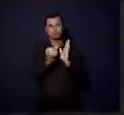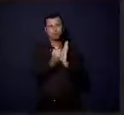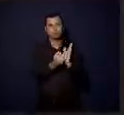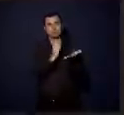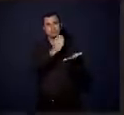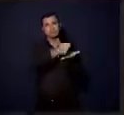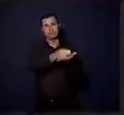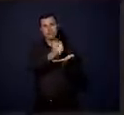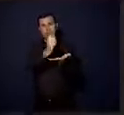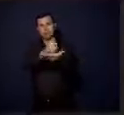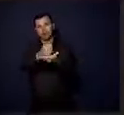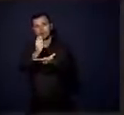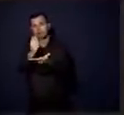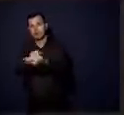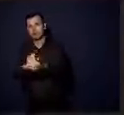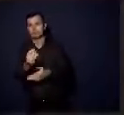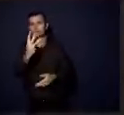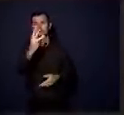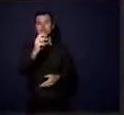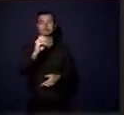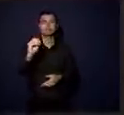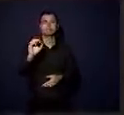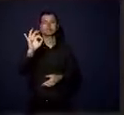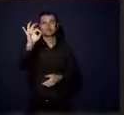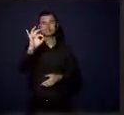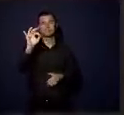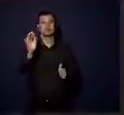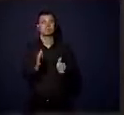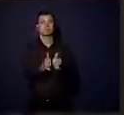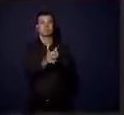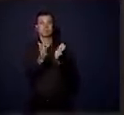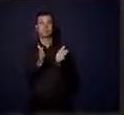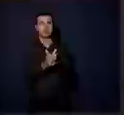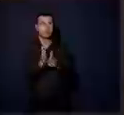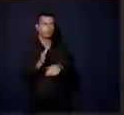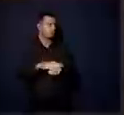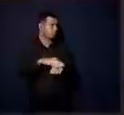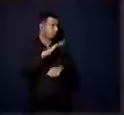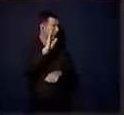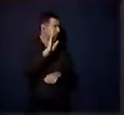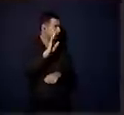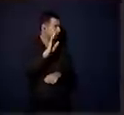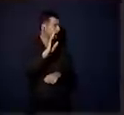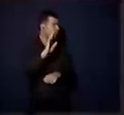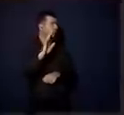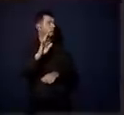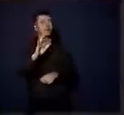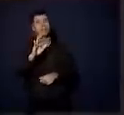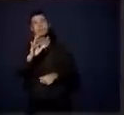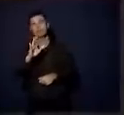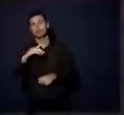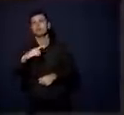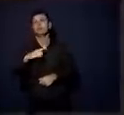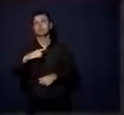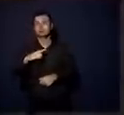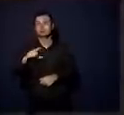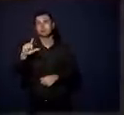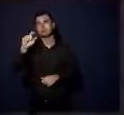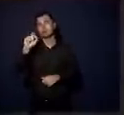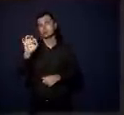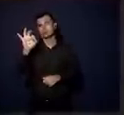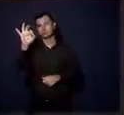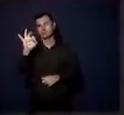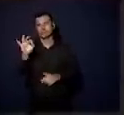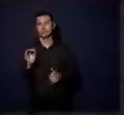gasto com cesta básica dos 30% mais pobres é um exemplo aí nesse caso eu tô na verdade pelos 10% mais